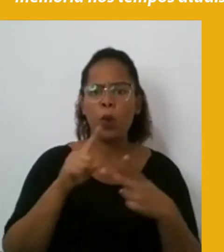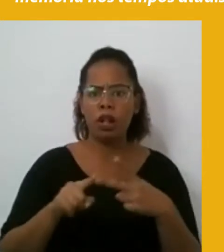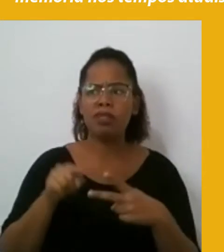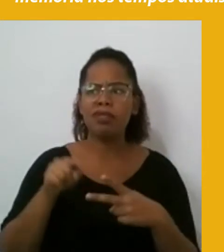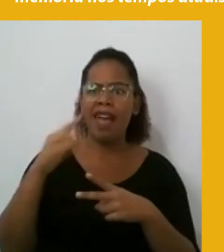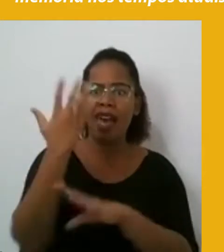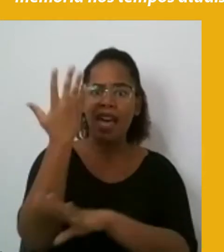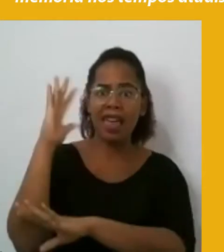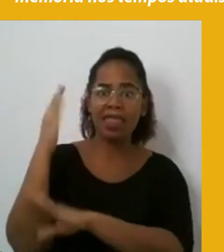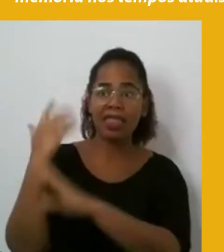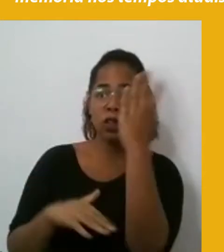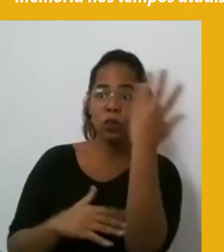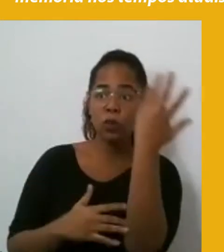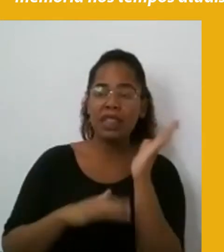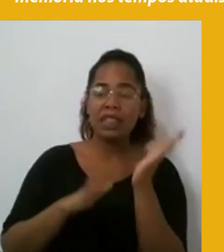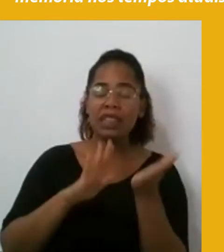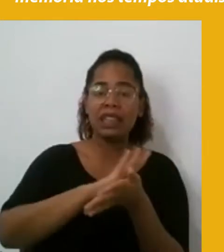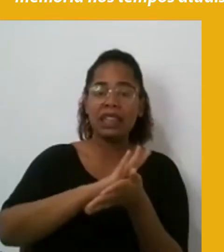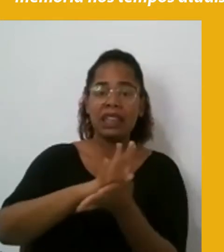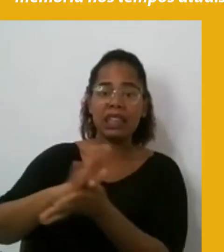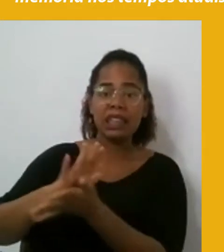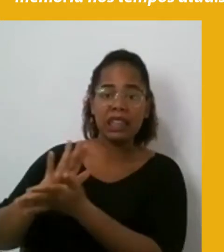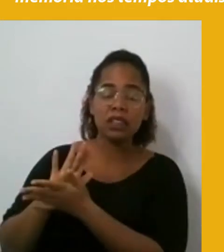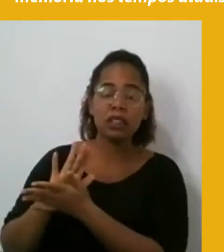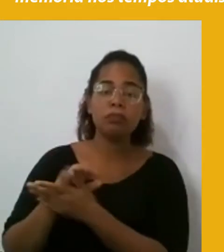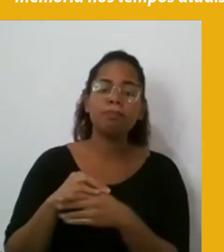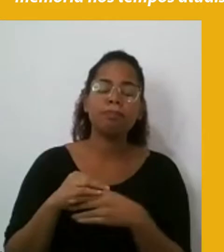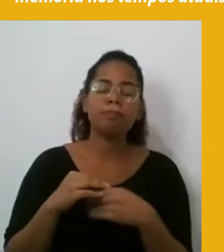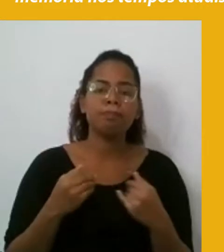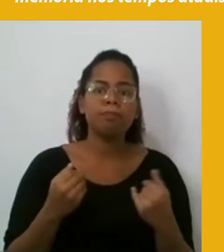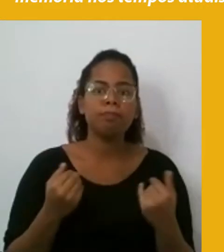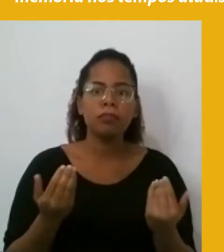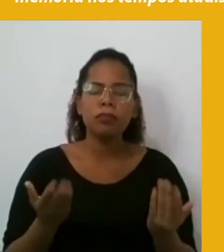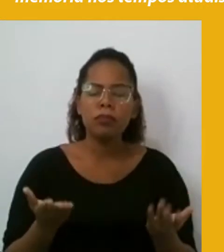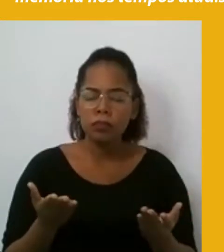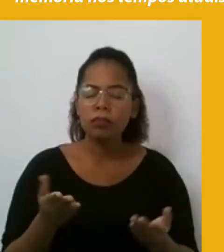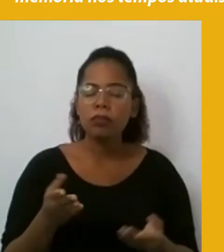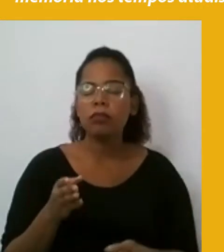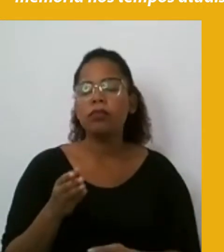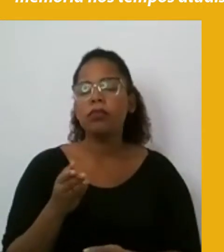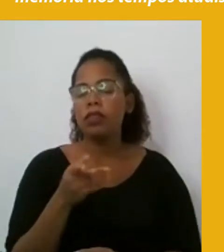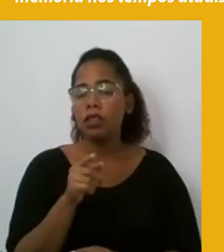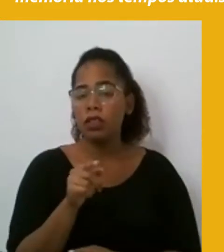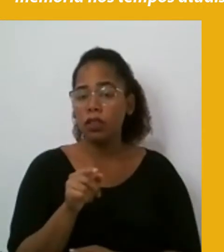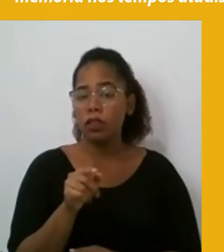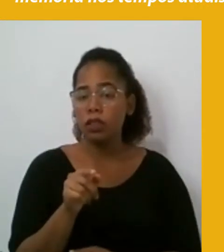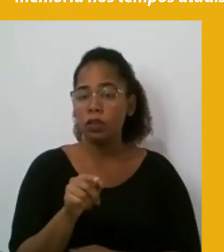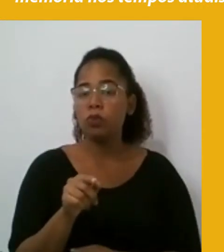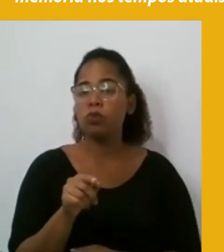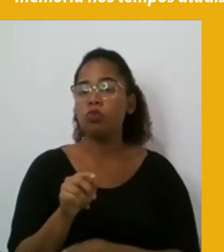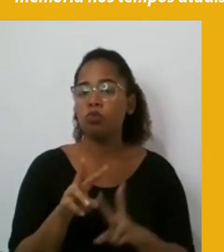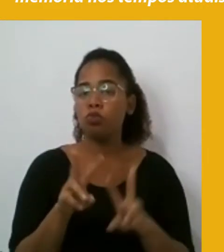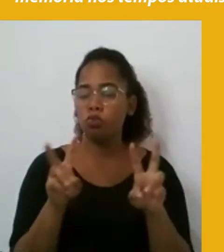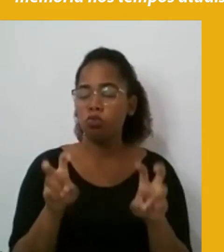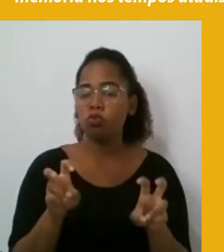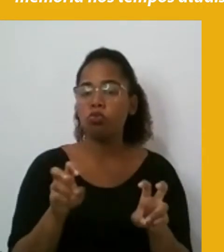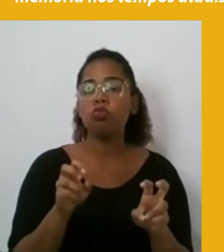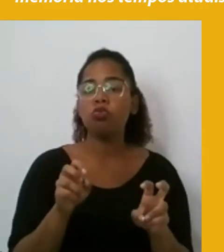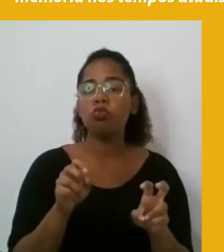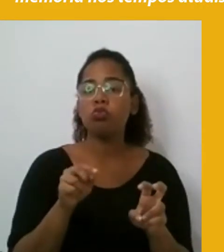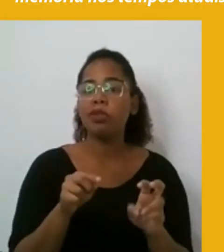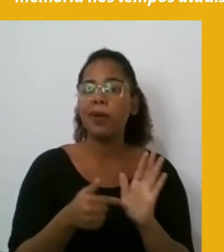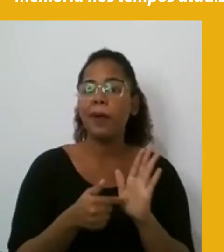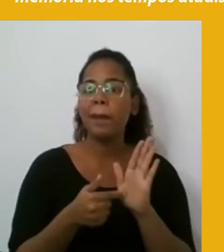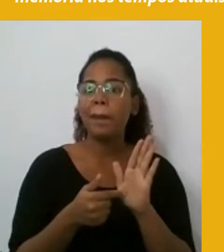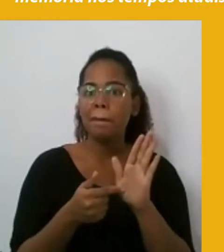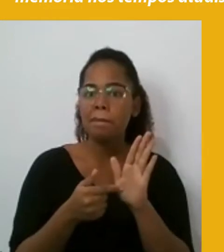nos faz, assim, essencialmente, né, estar aqui, né? E isto pode ter um aprofundamento, como a gente está vendo